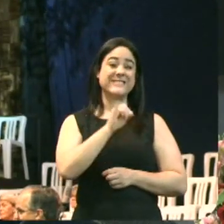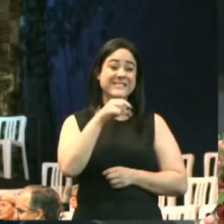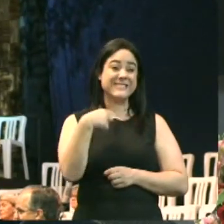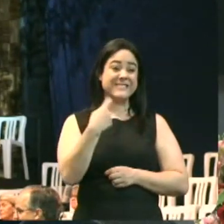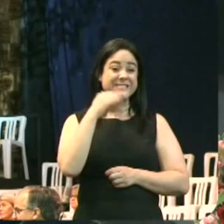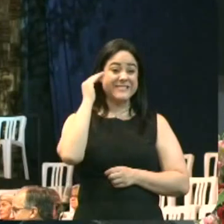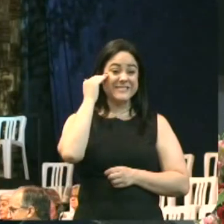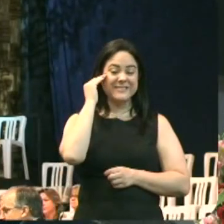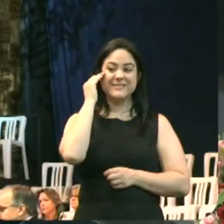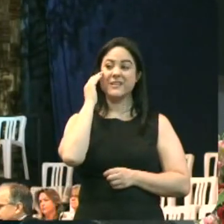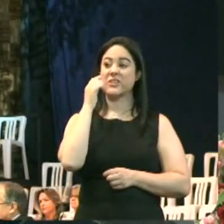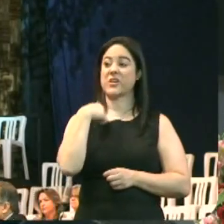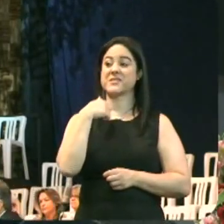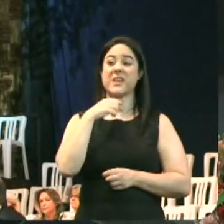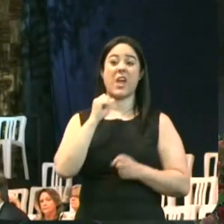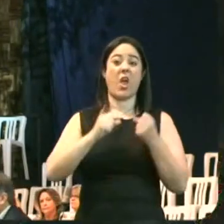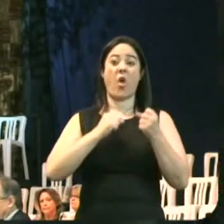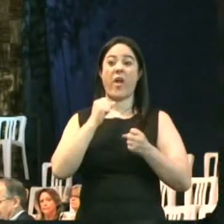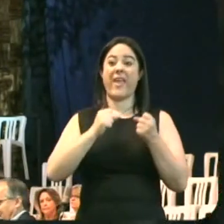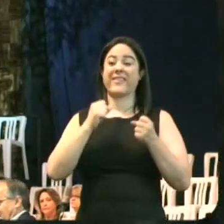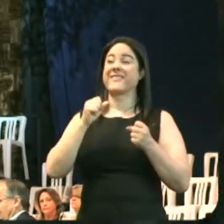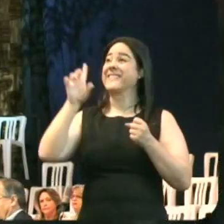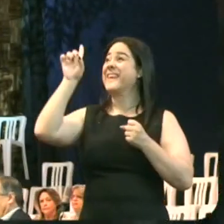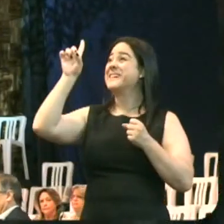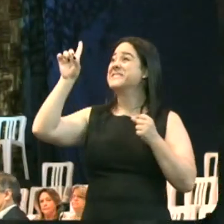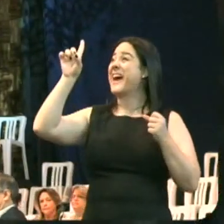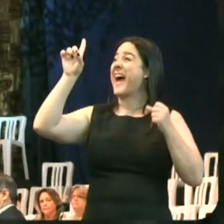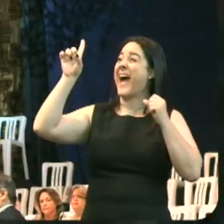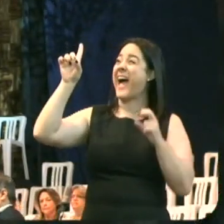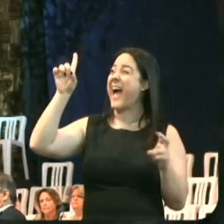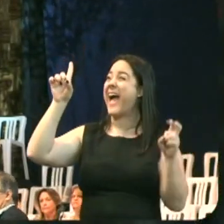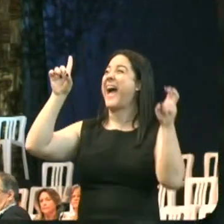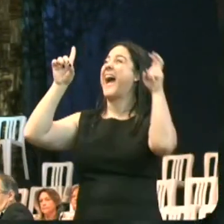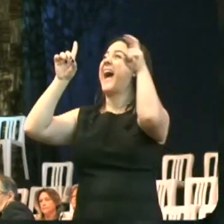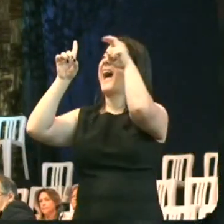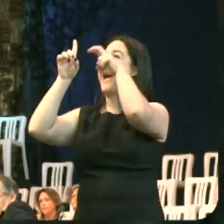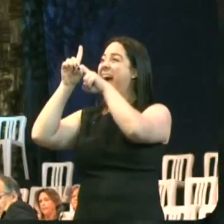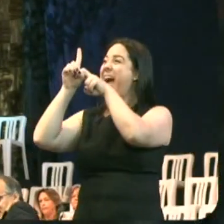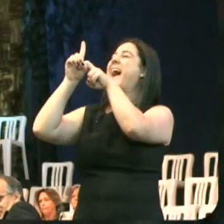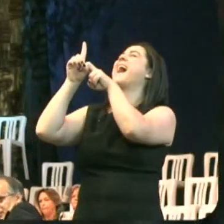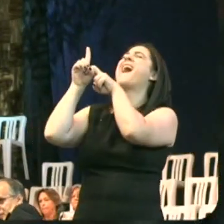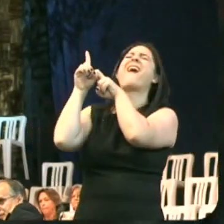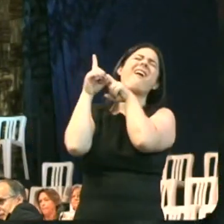gente saía correndo para pular no colo dEle, não é verdade?